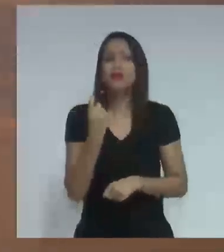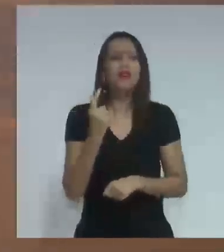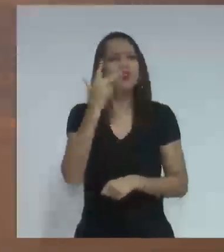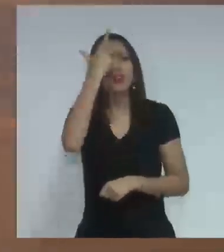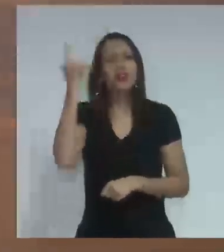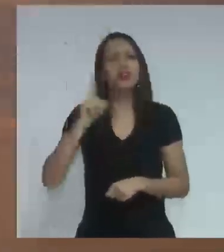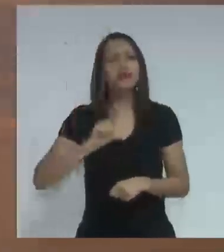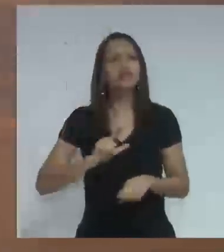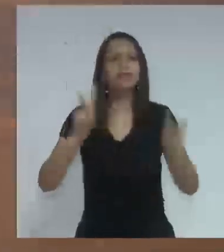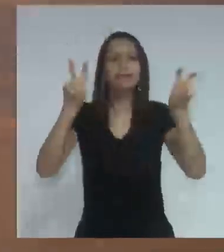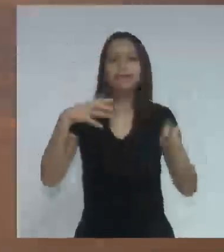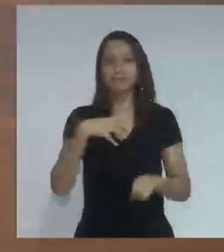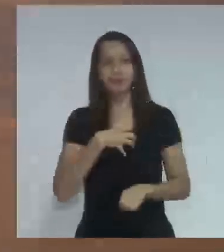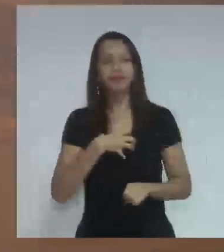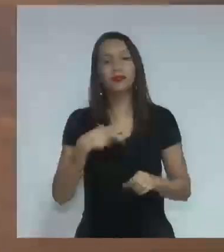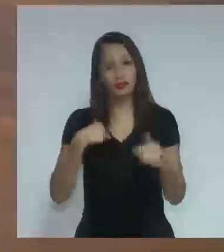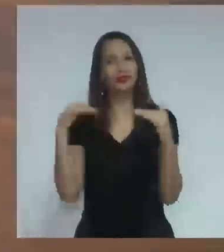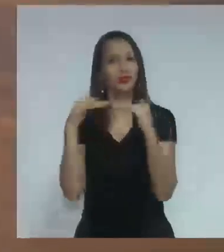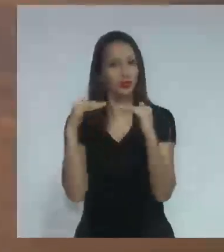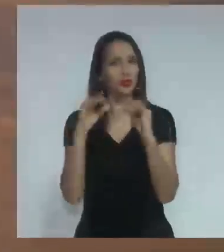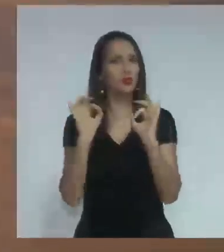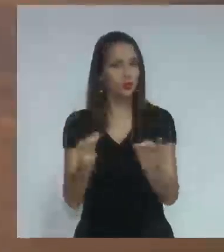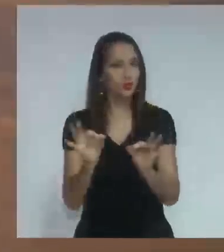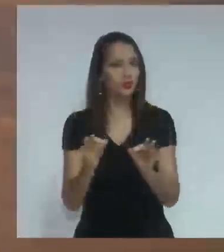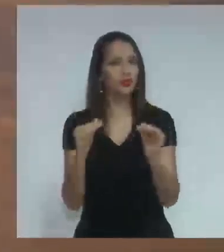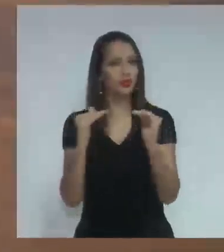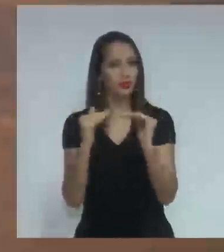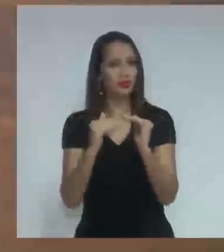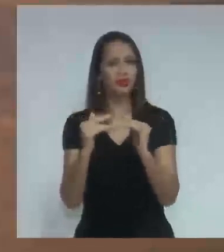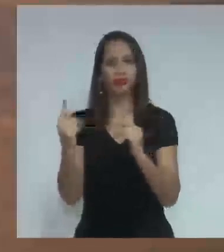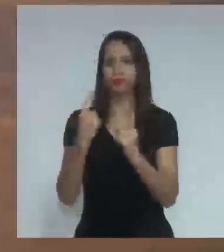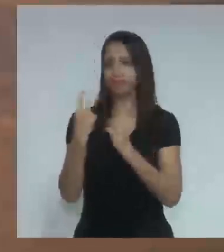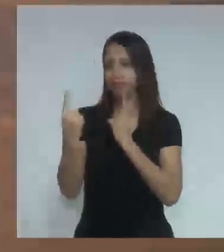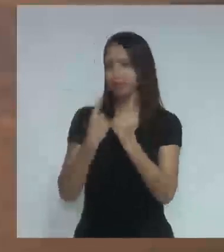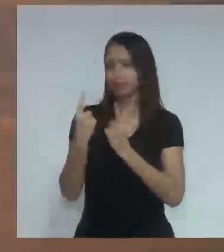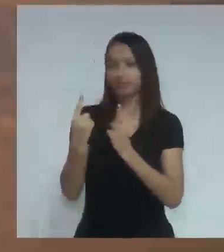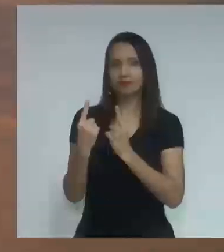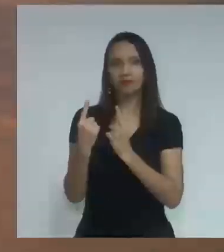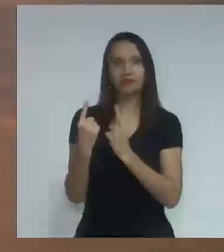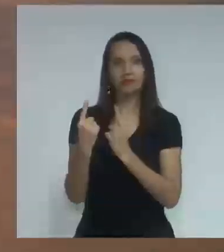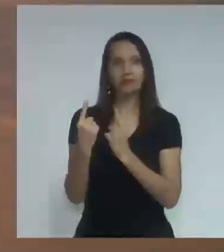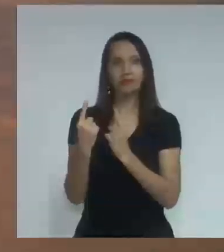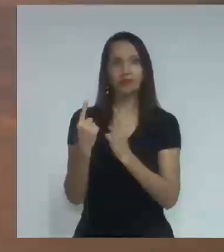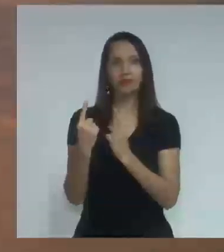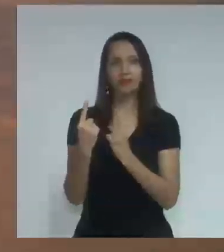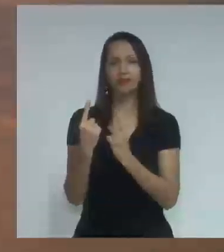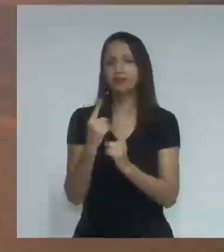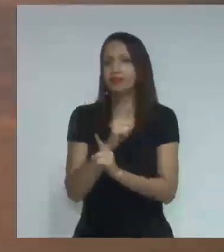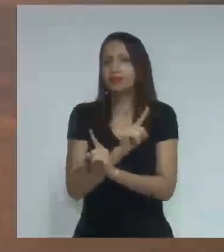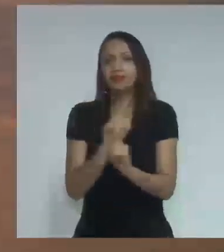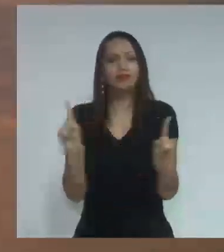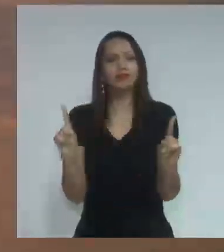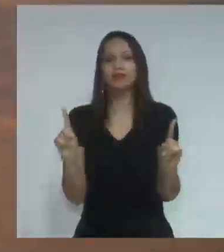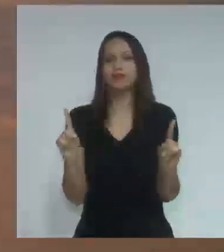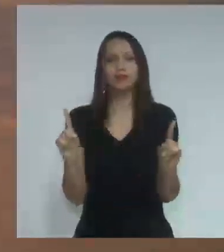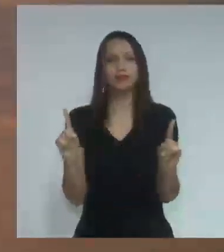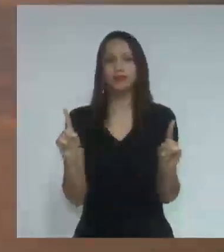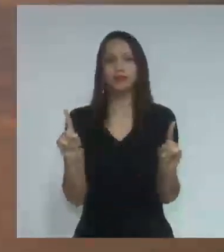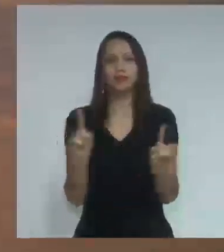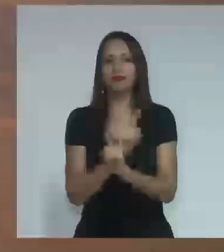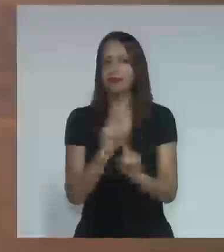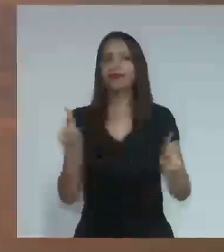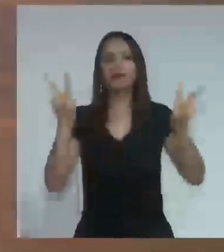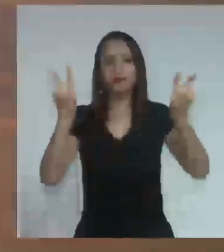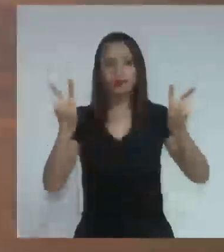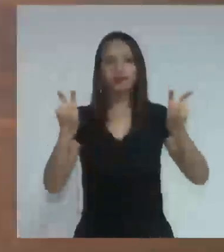teria motivo, e esse eu concordo com ele plenamente, ele falou comigo, que não que não seria o